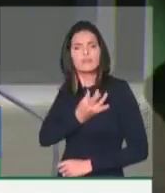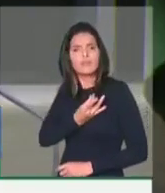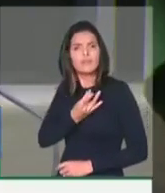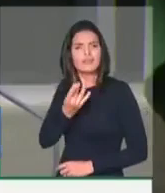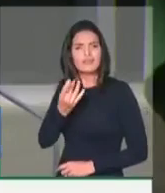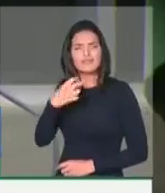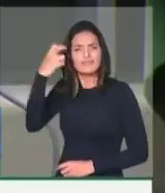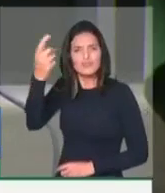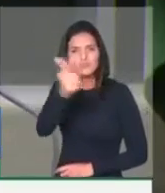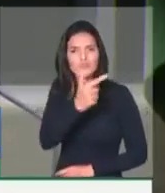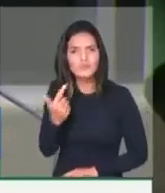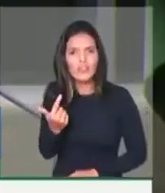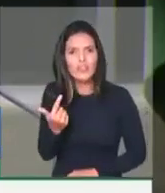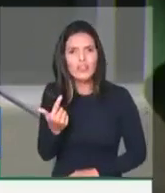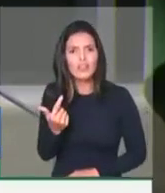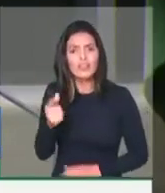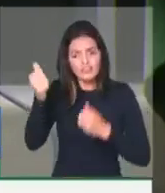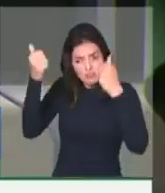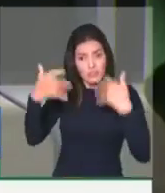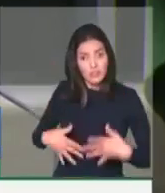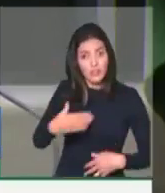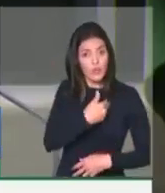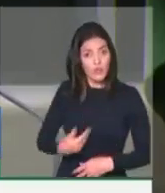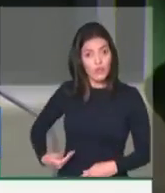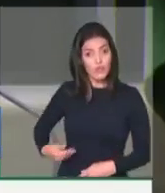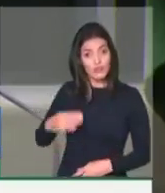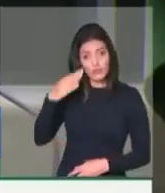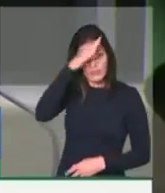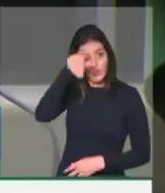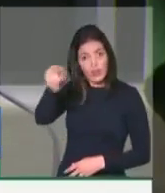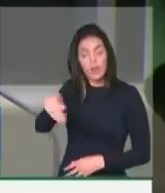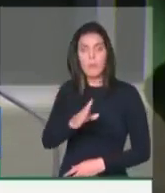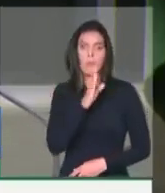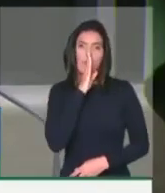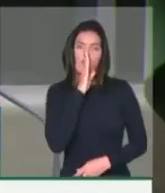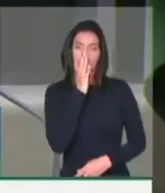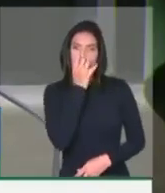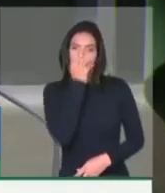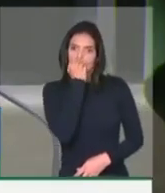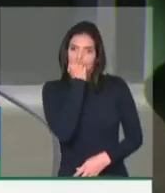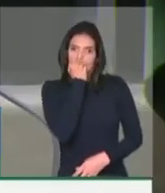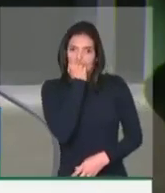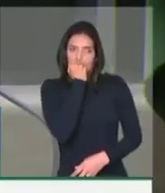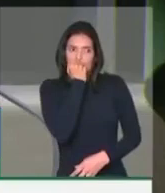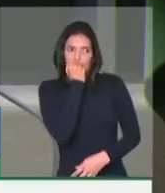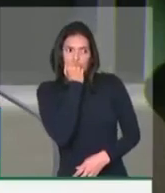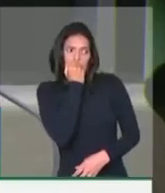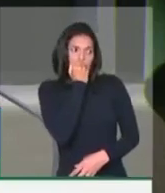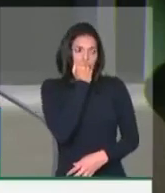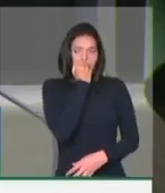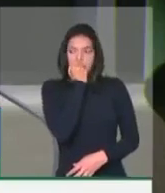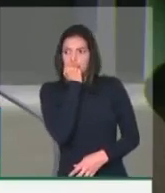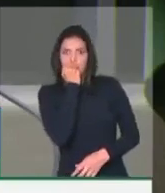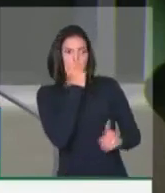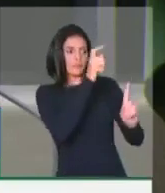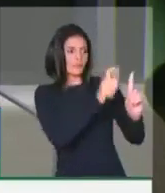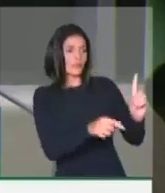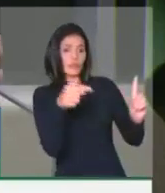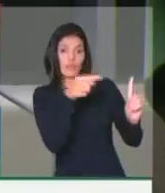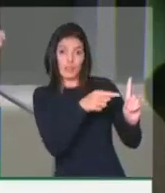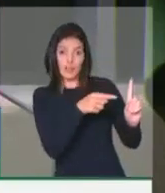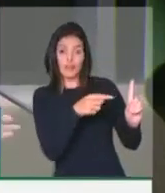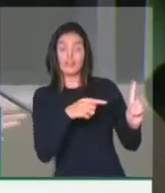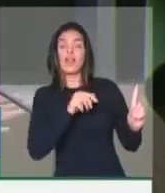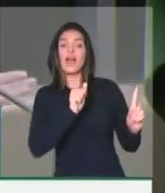na verdade, do governo Bolsonaro e o silêncio ensurdecedor diante da morte de um